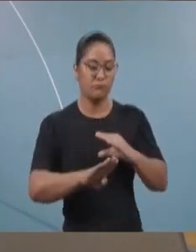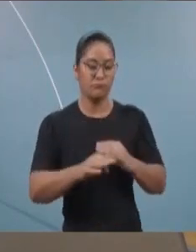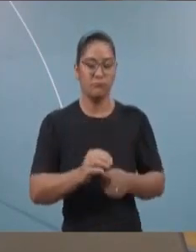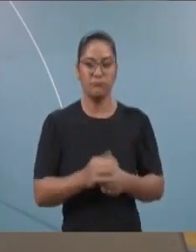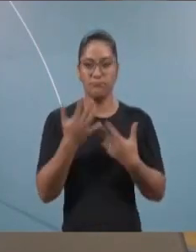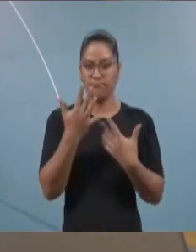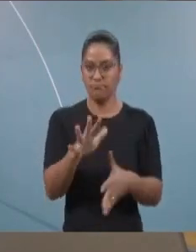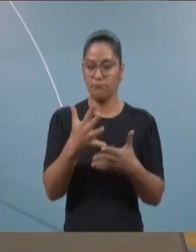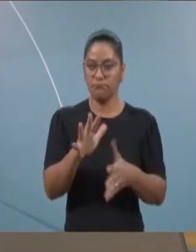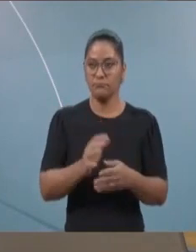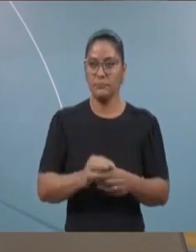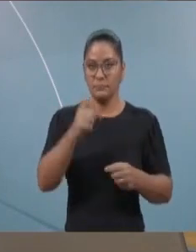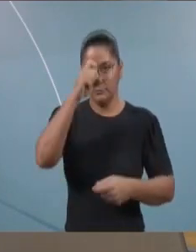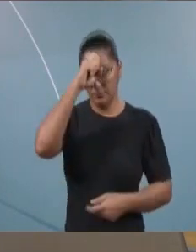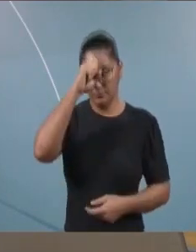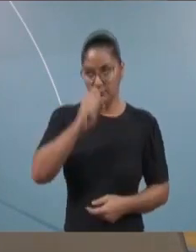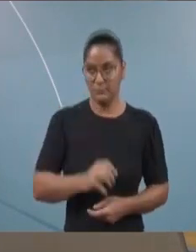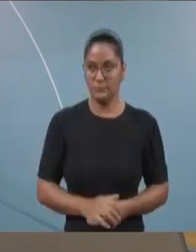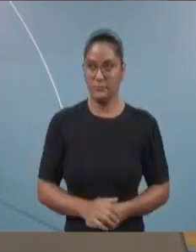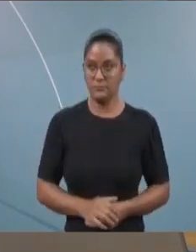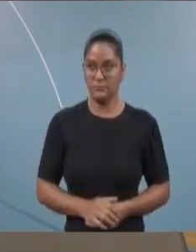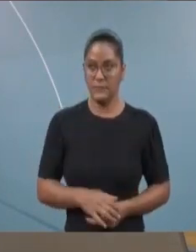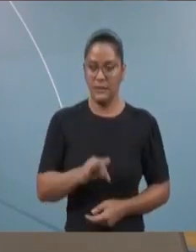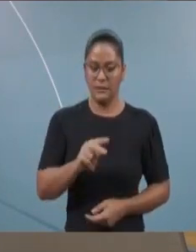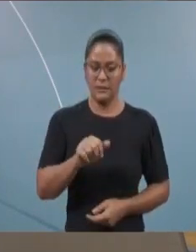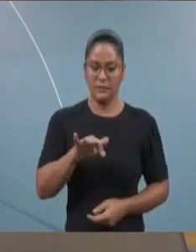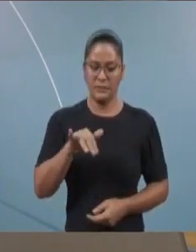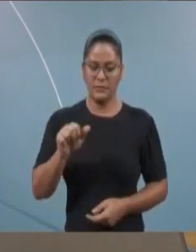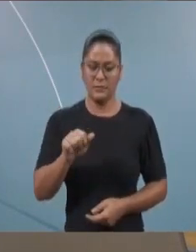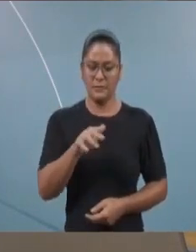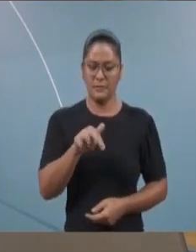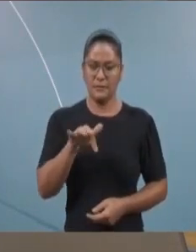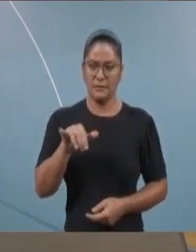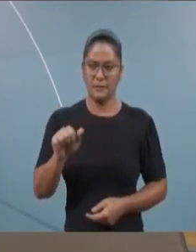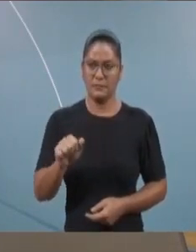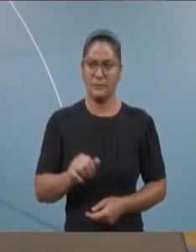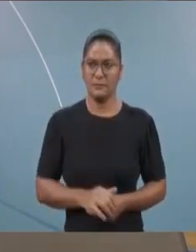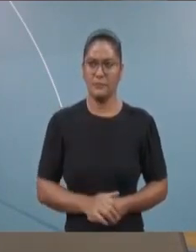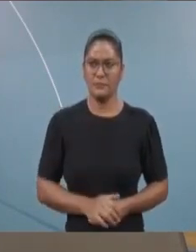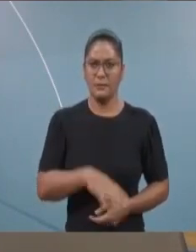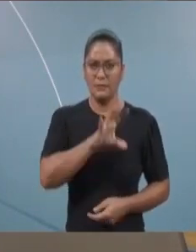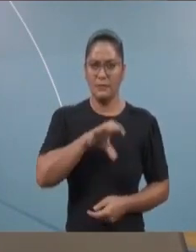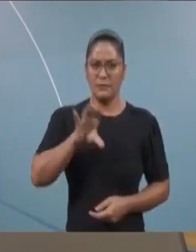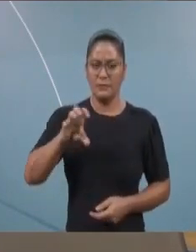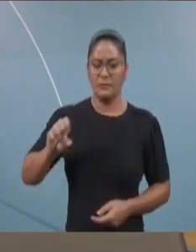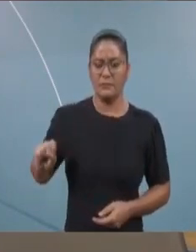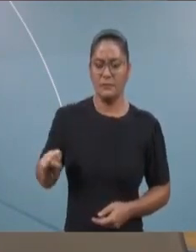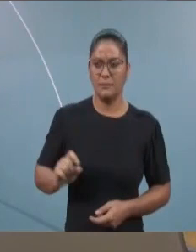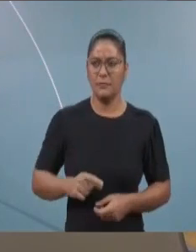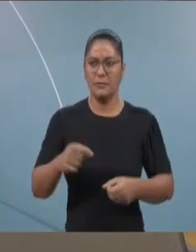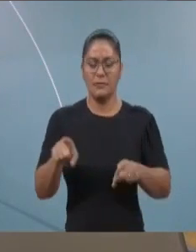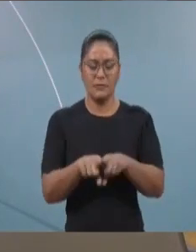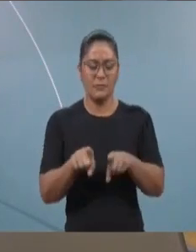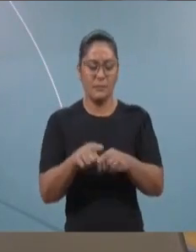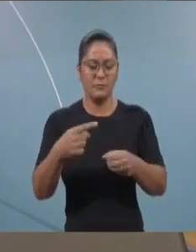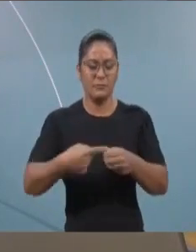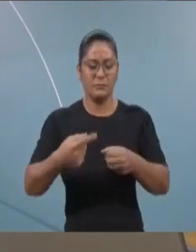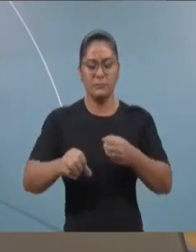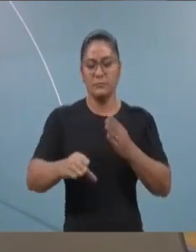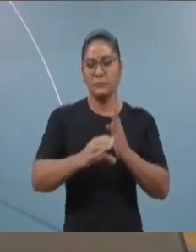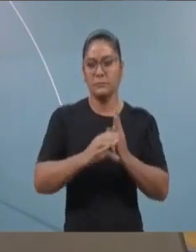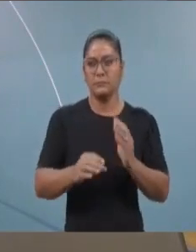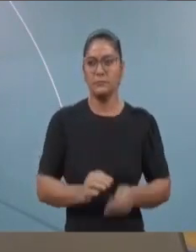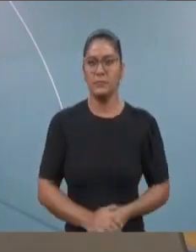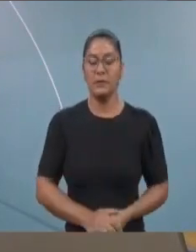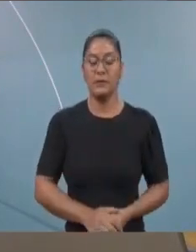congratulações para o hospital estadual teleca Freitas Fontes hospital regional do Seridó também município de Caicó também